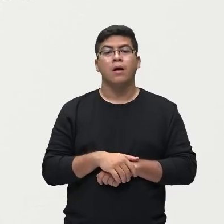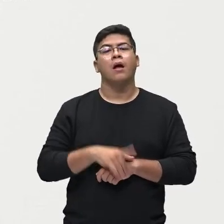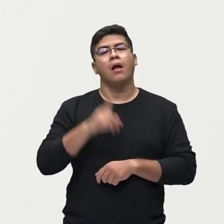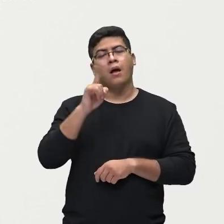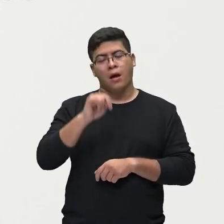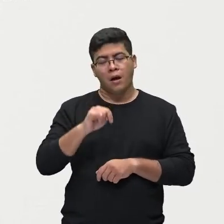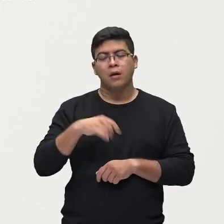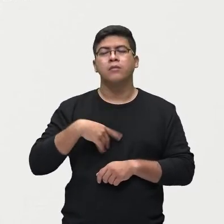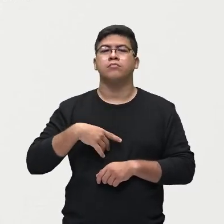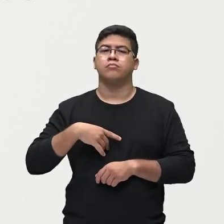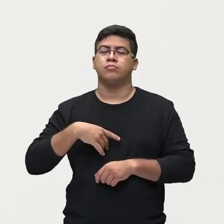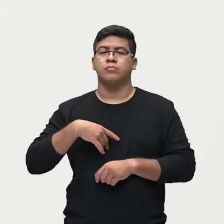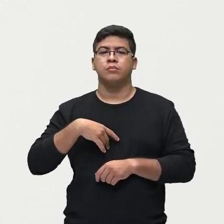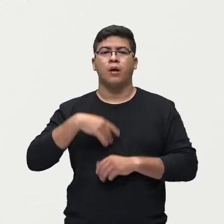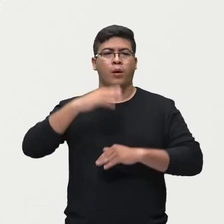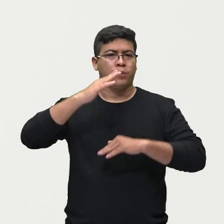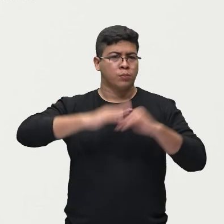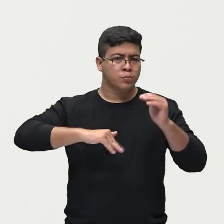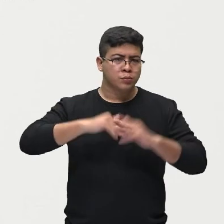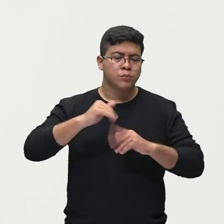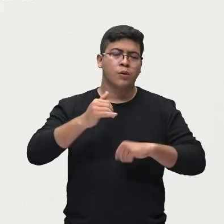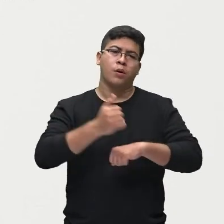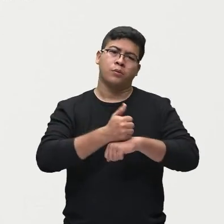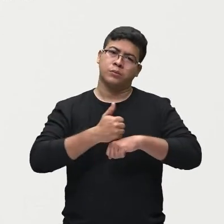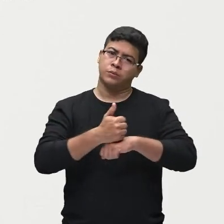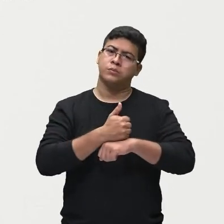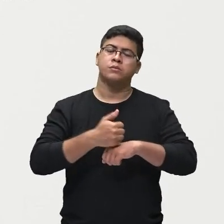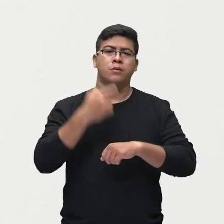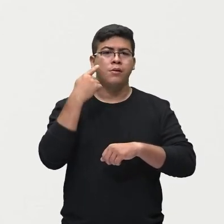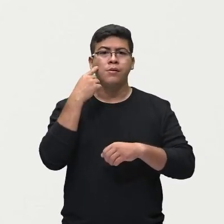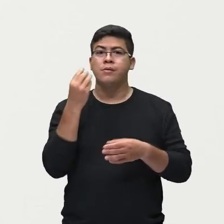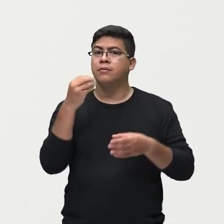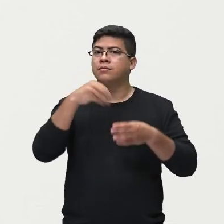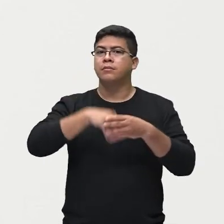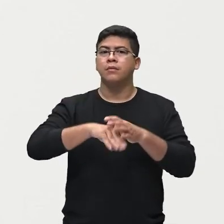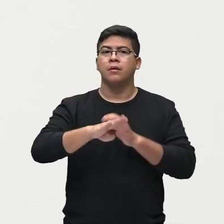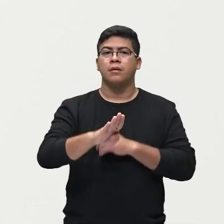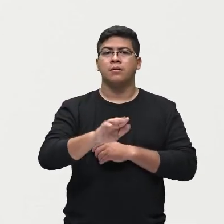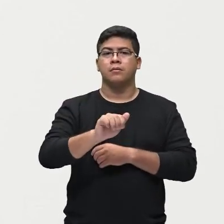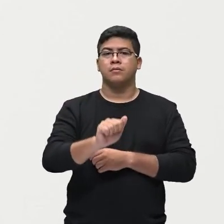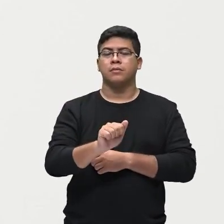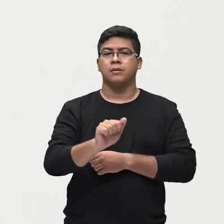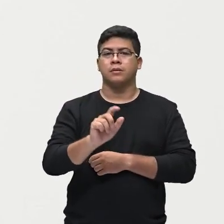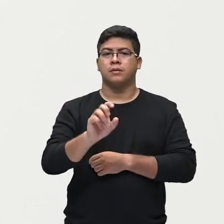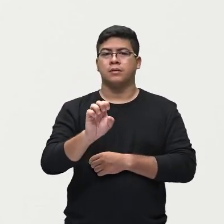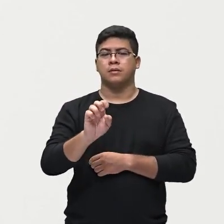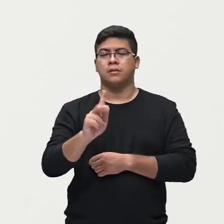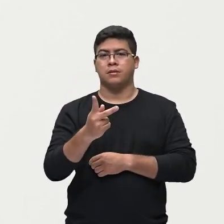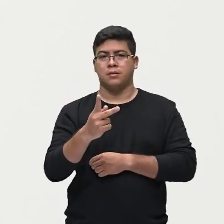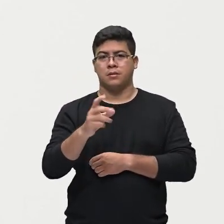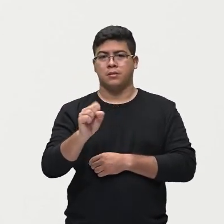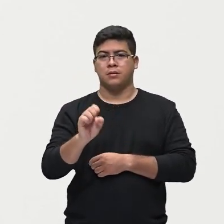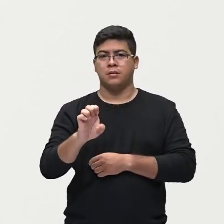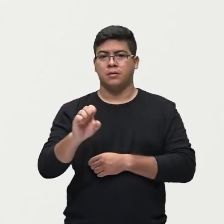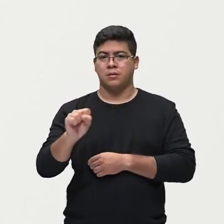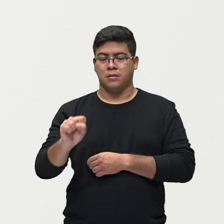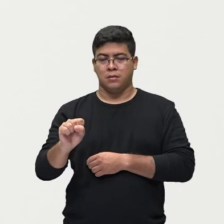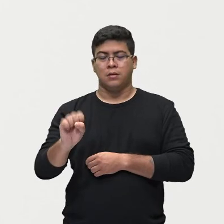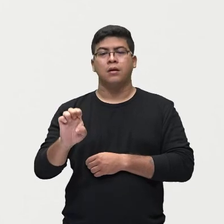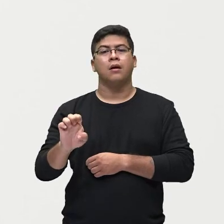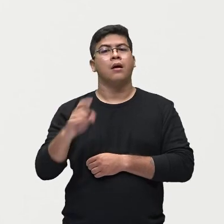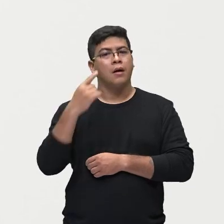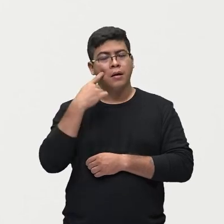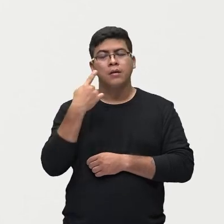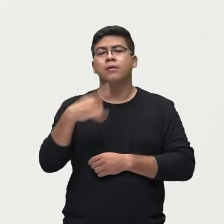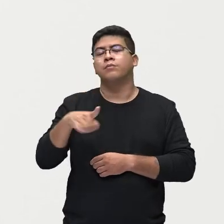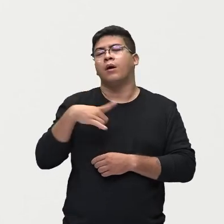conhecimento do Bacessé, que benze, né? E aí esse Bacessé é usado para o tratamento e cura de